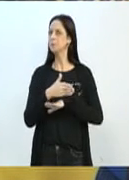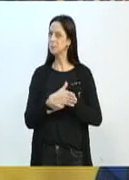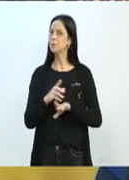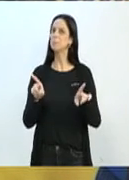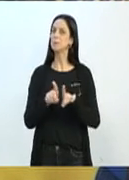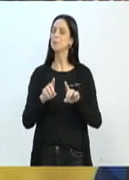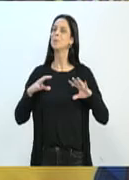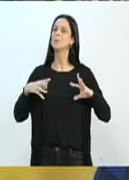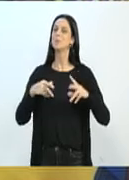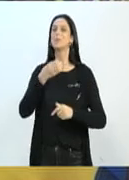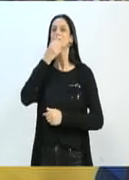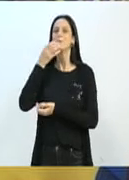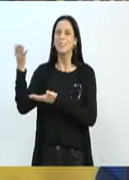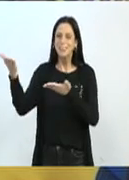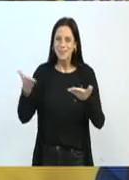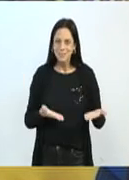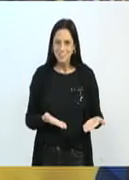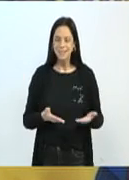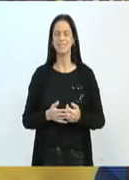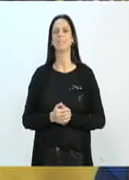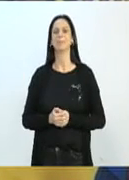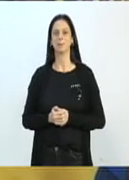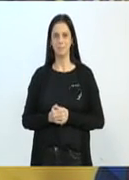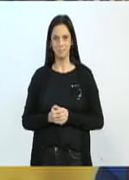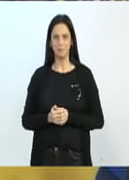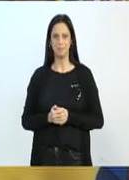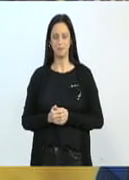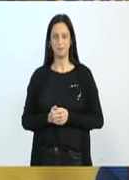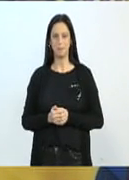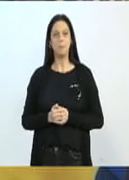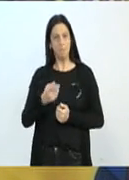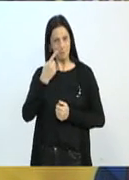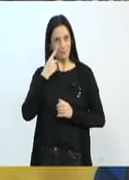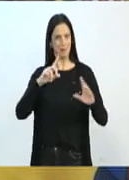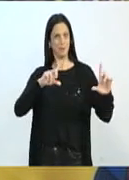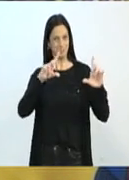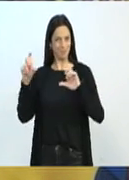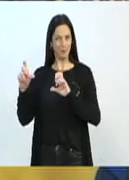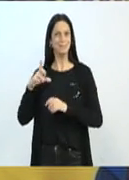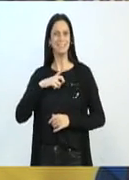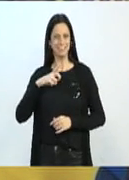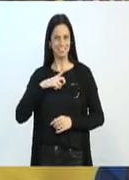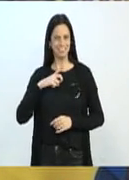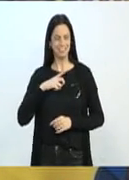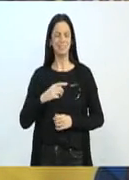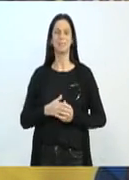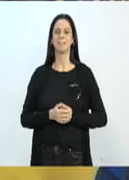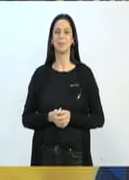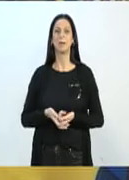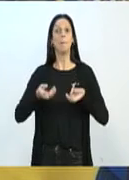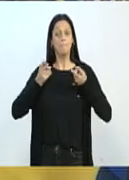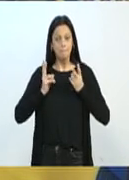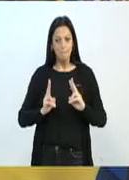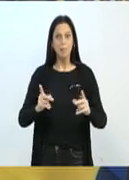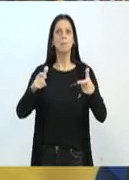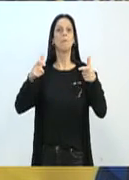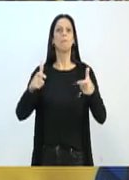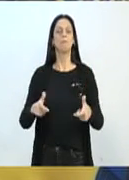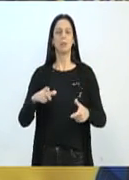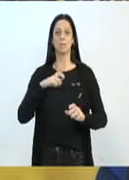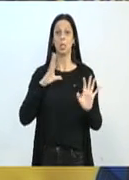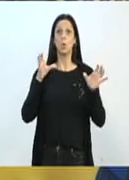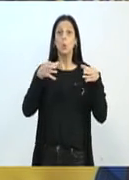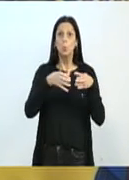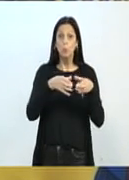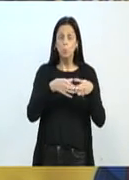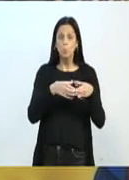serão todos muito bem vindos na oportunidade passou a foto ali né are no mesmo local onde tem